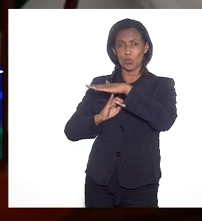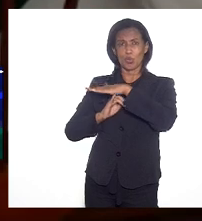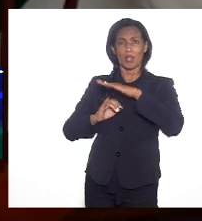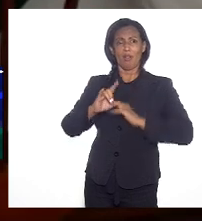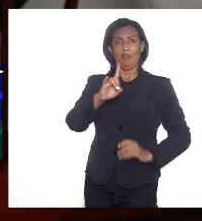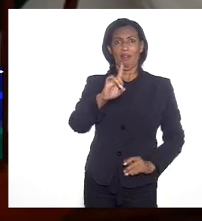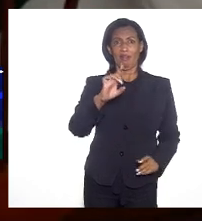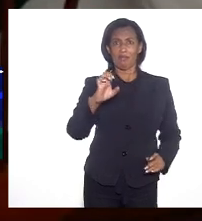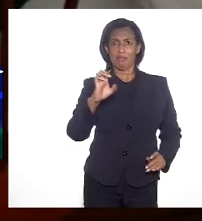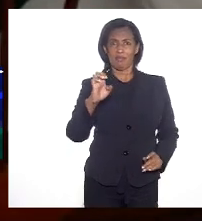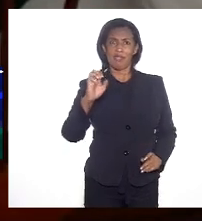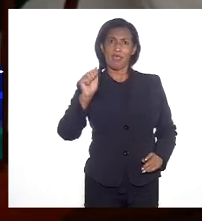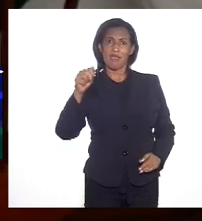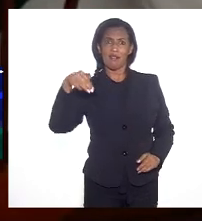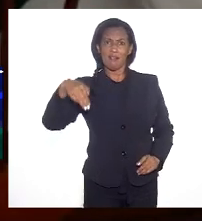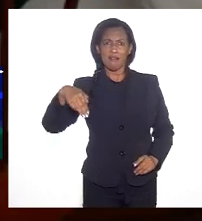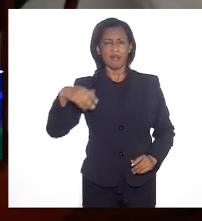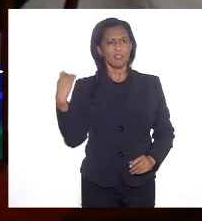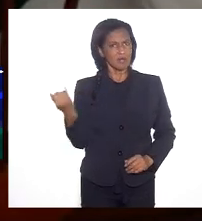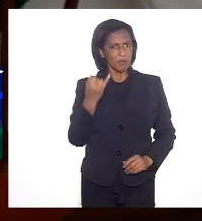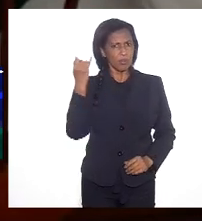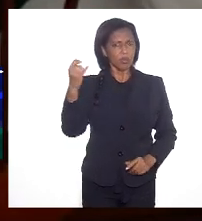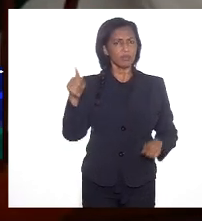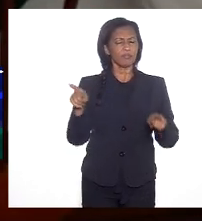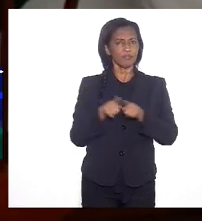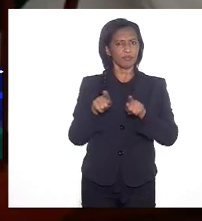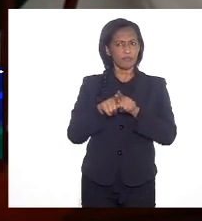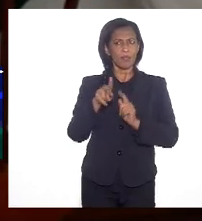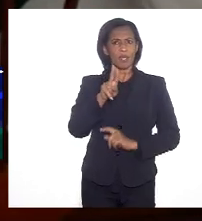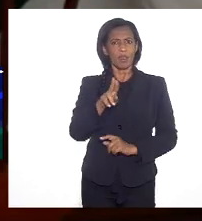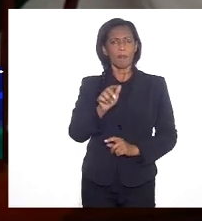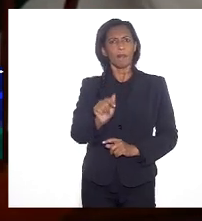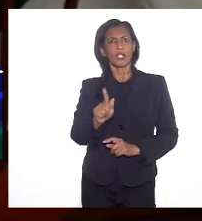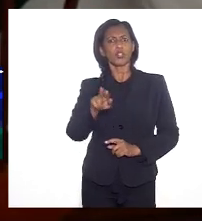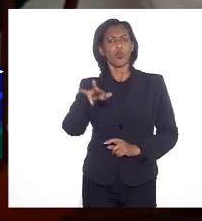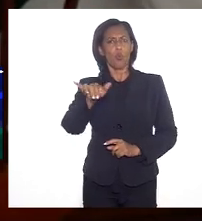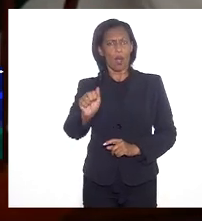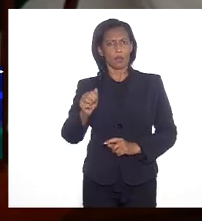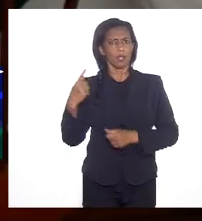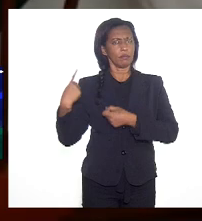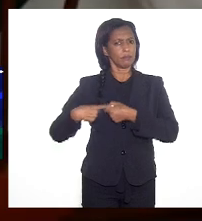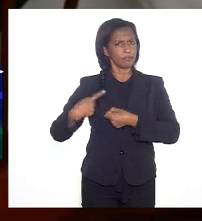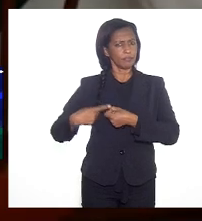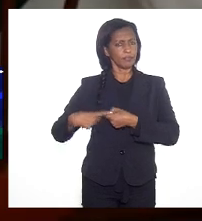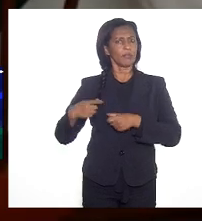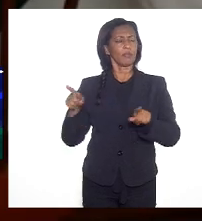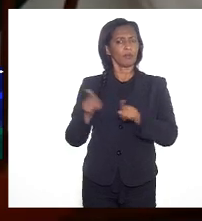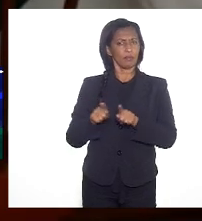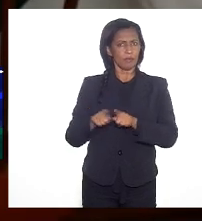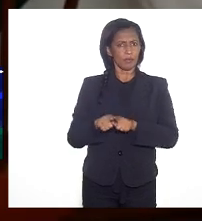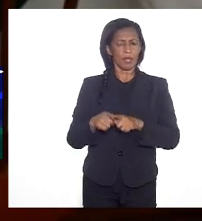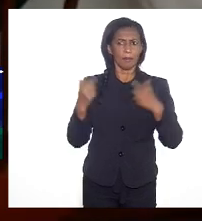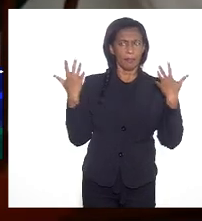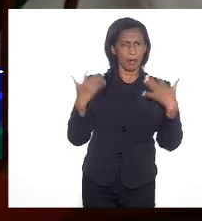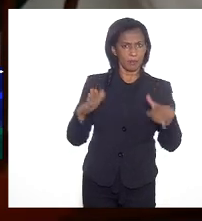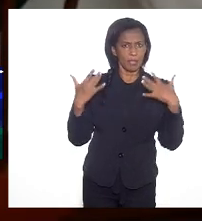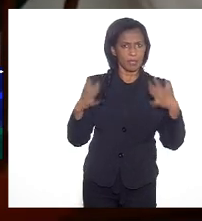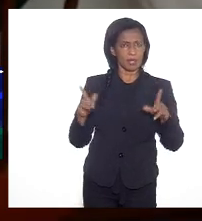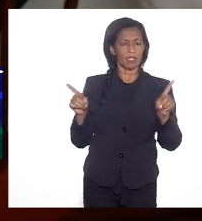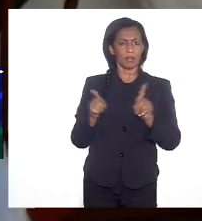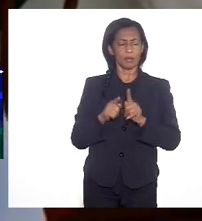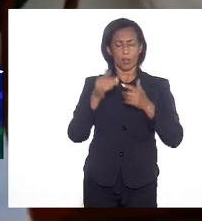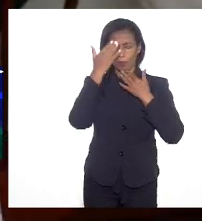levar para as guardas municipais também. Então, só uma contribuição e, mais uma vez, parabenizar o autor Sérgio Fernandes.